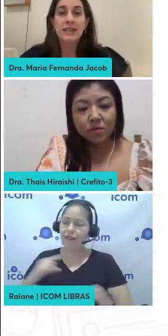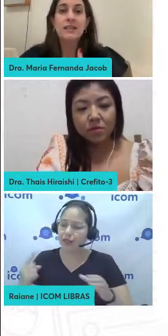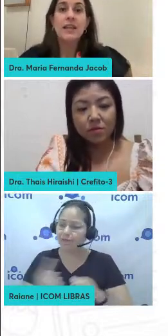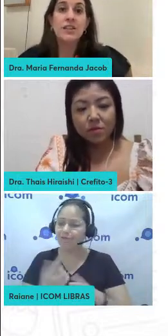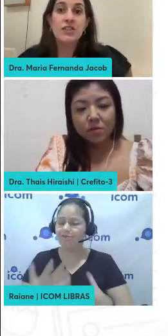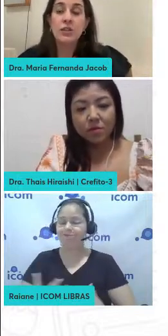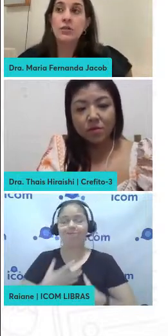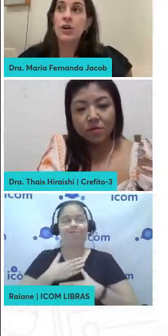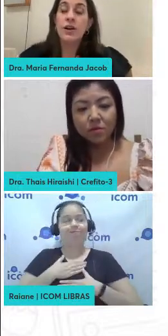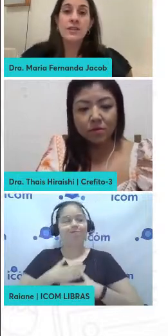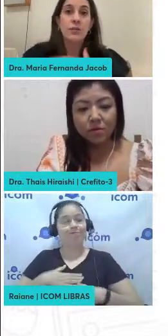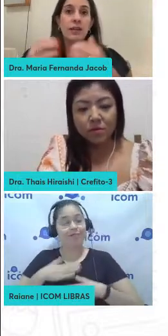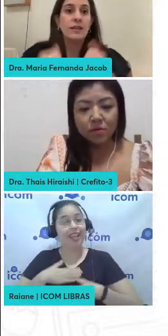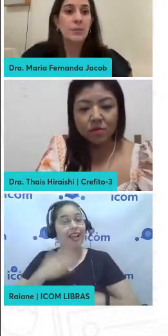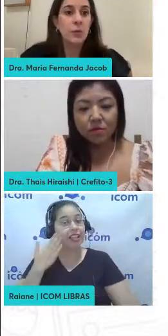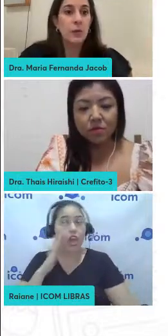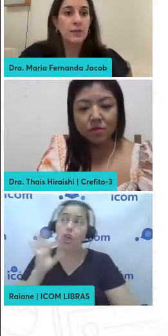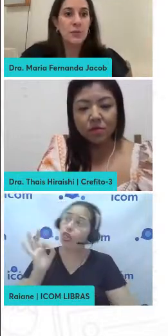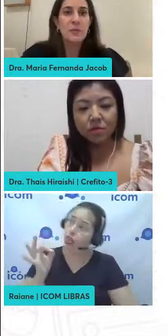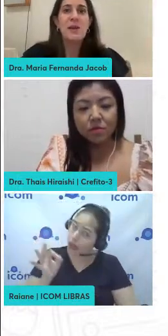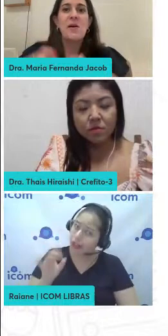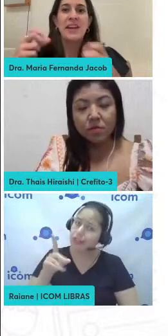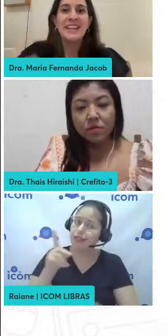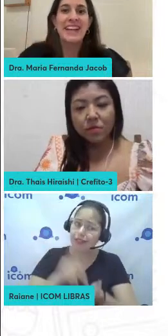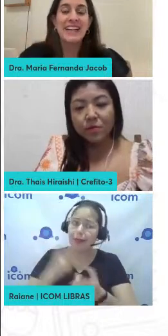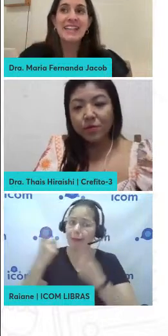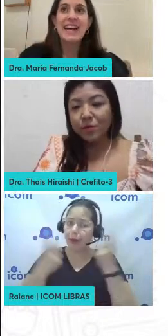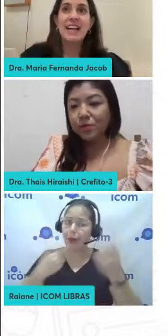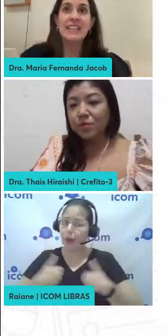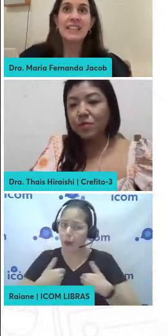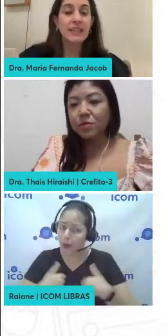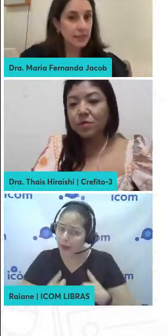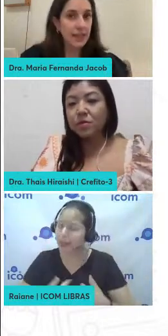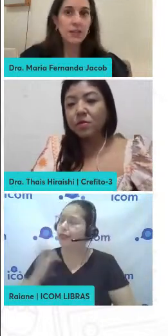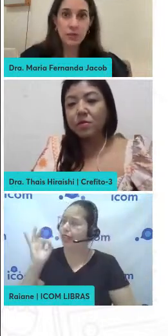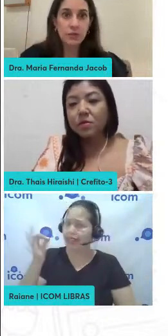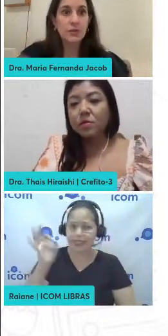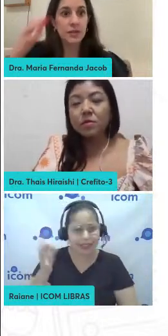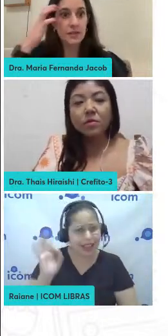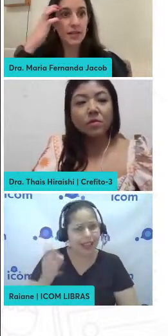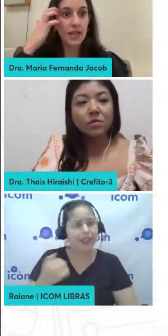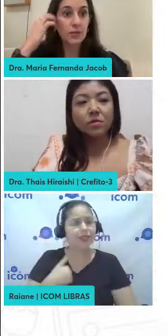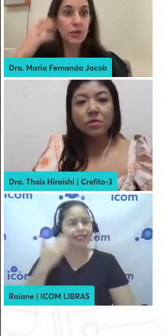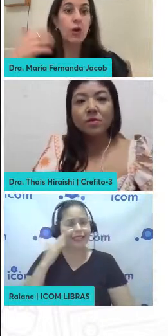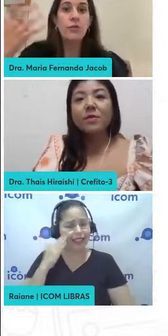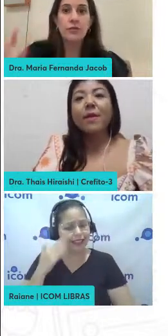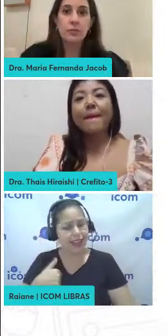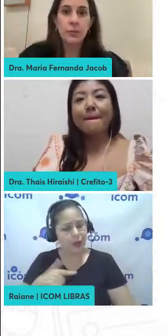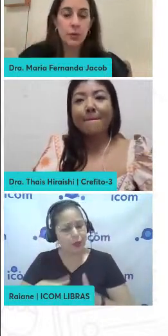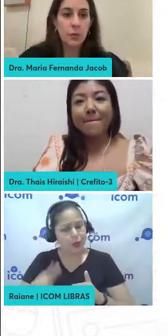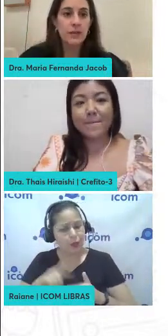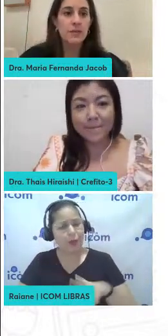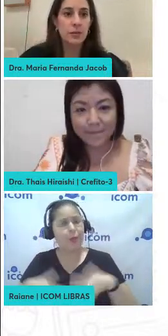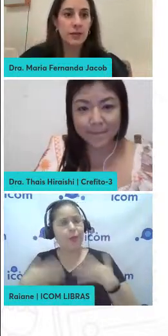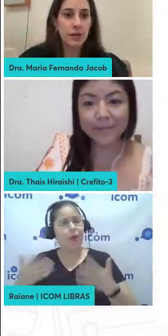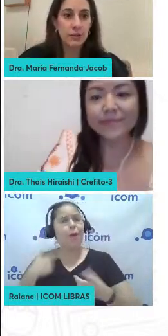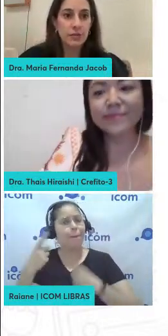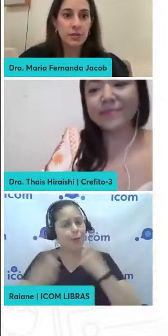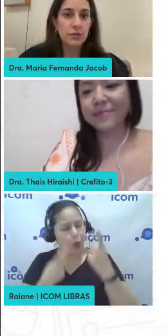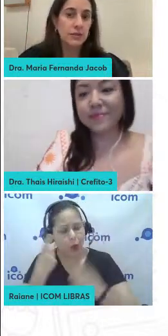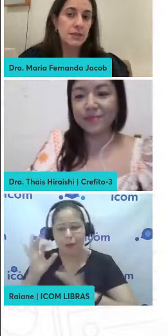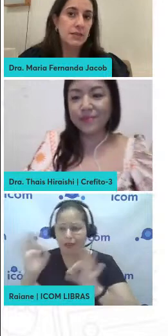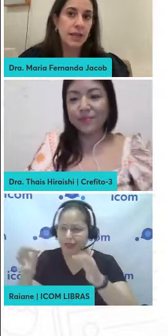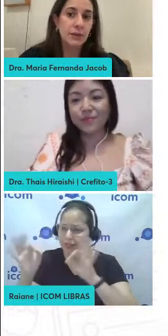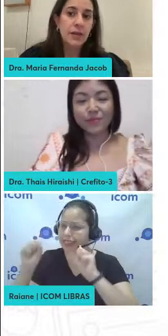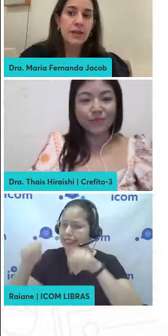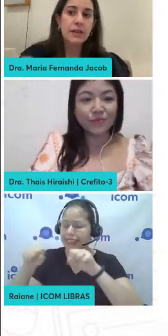nós, entendido. Nossa, alguém está preocupado comigo, alguém está ali entendendo o que eu estou trazendo e houve uma preocupação maior com o que